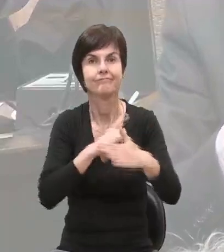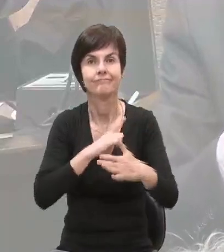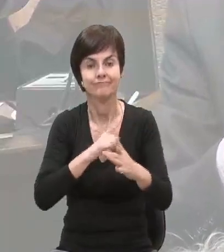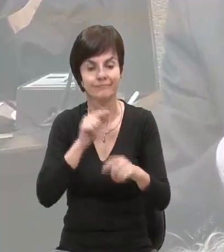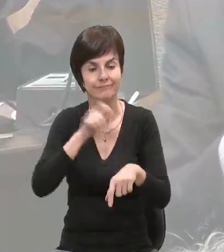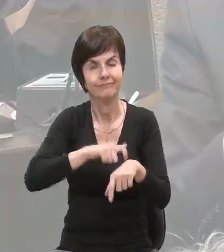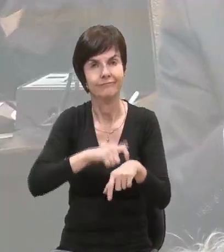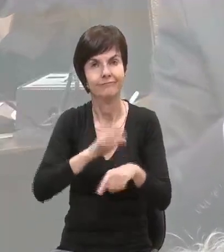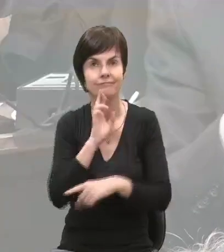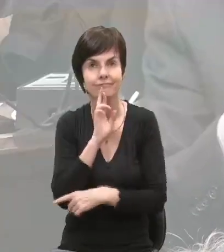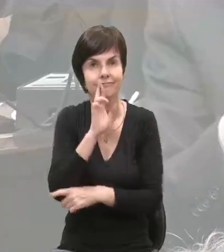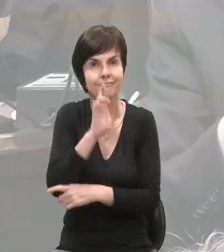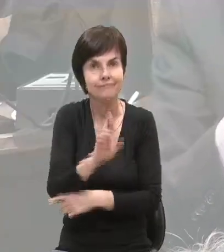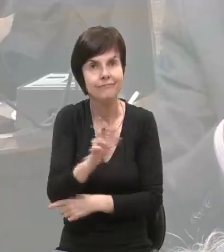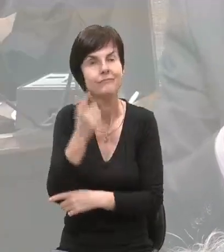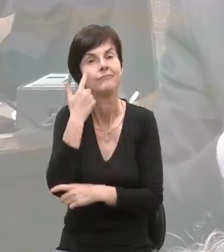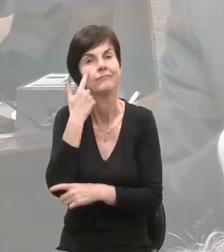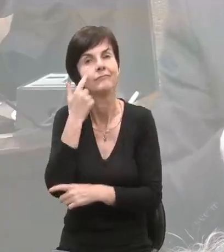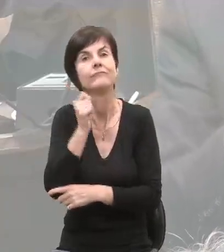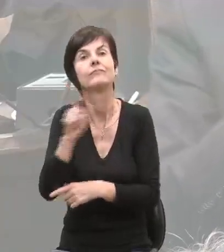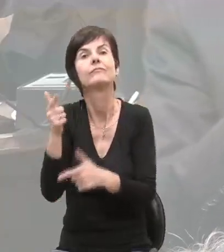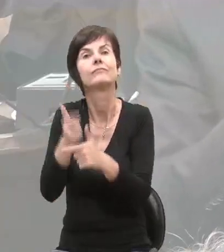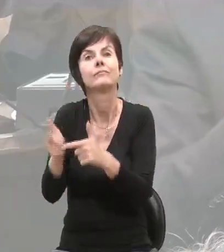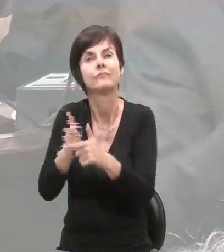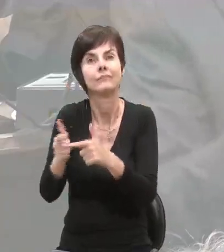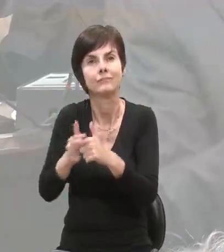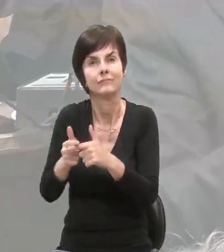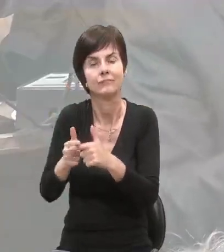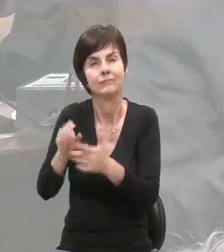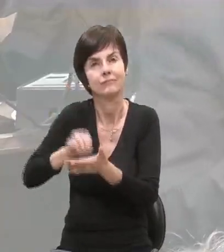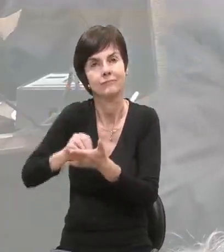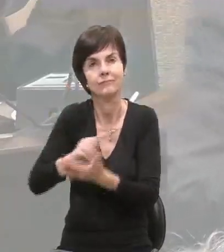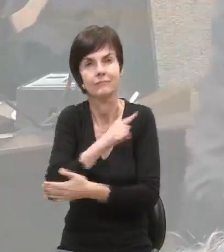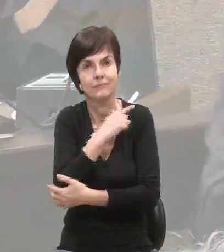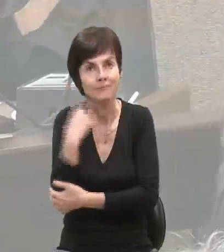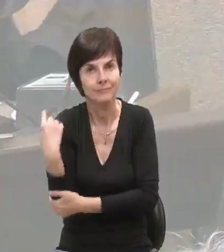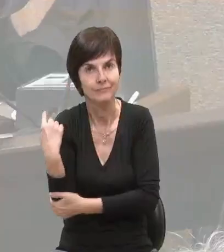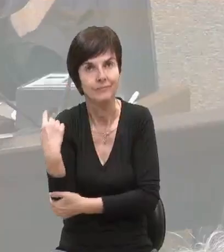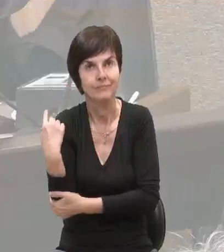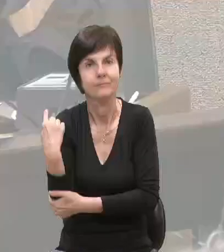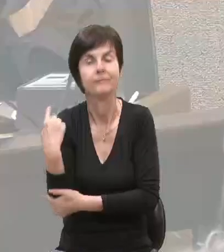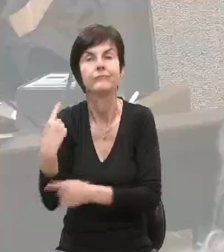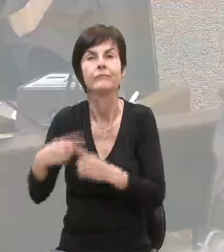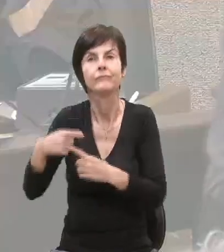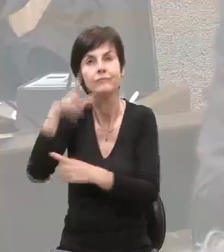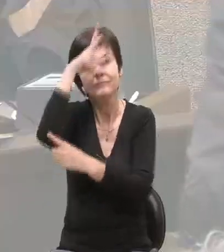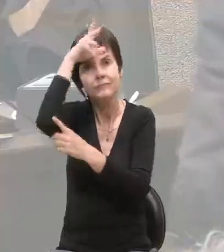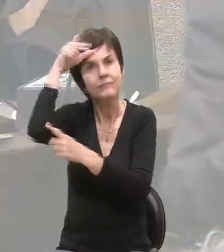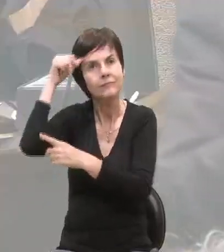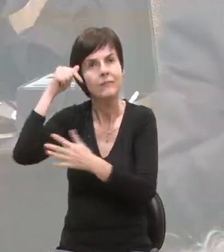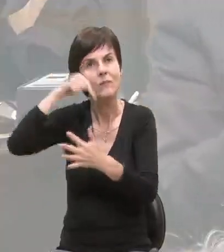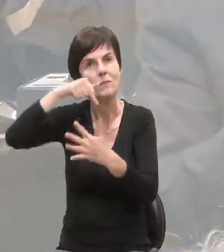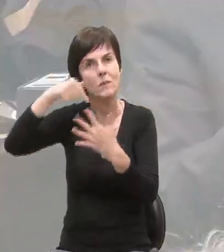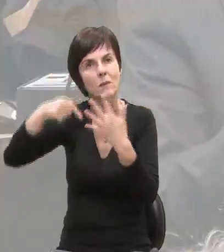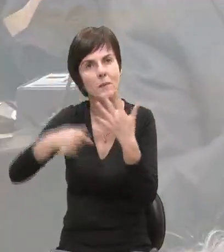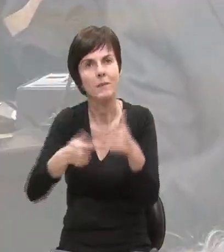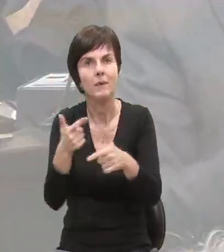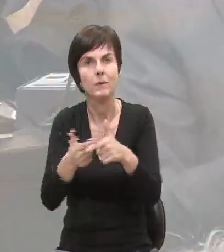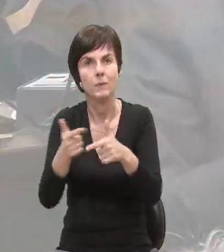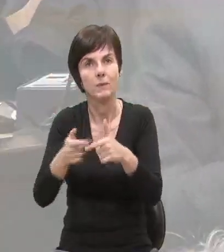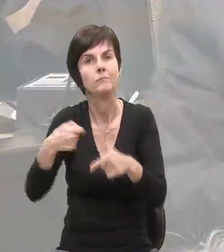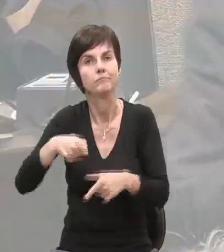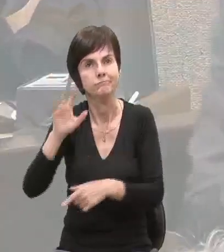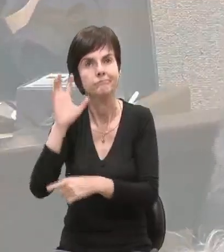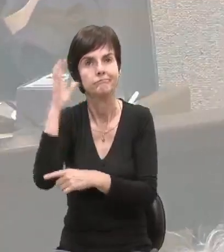de resposta para responder o porquê que a esfera pública fez com que apontasse algumas coisas para ela